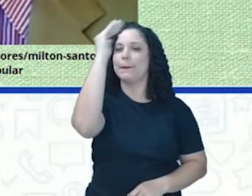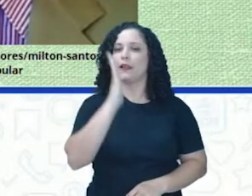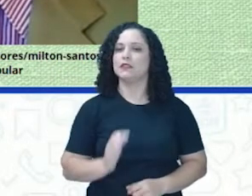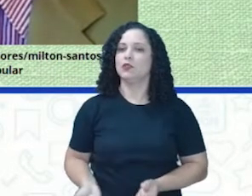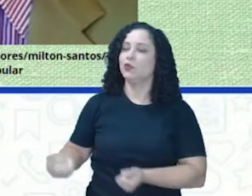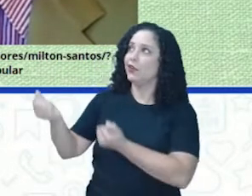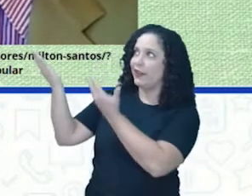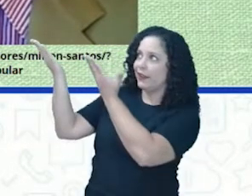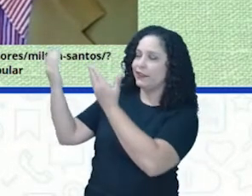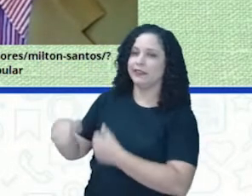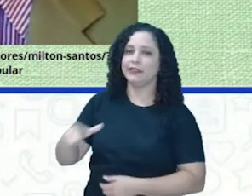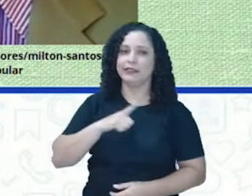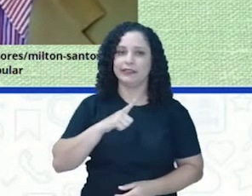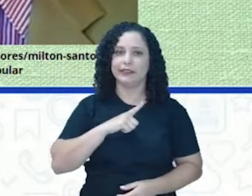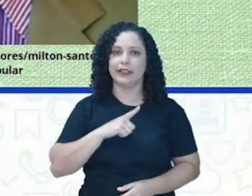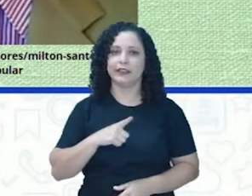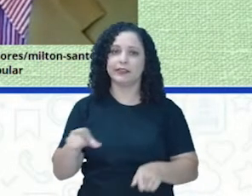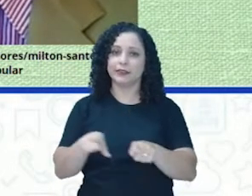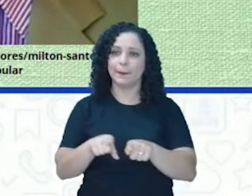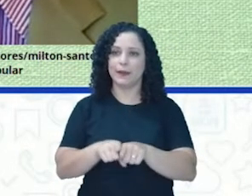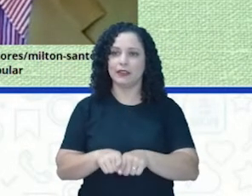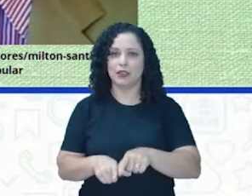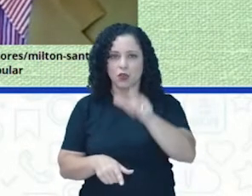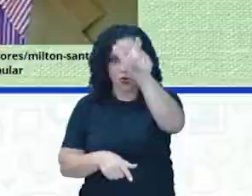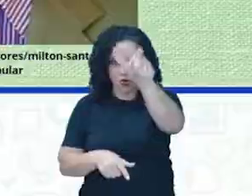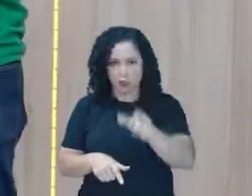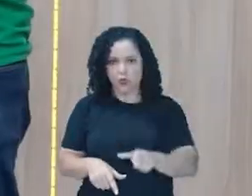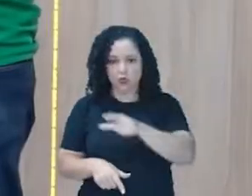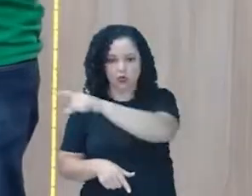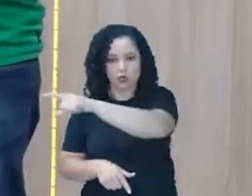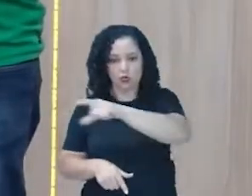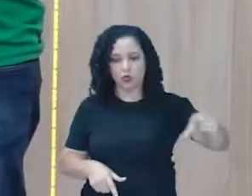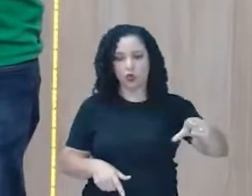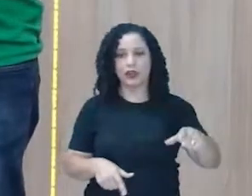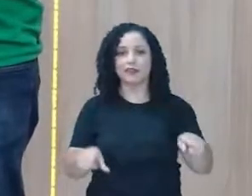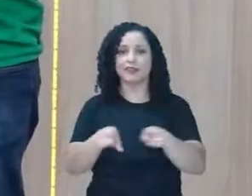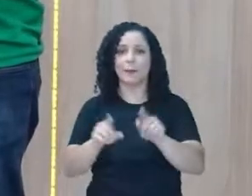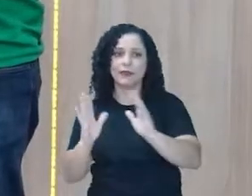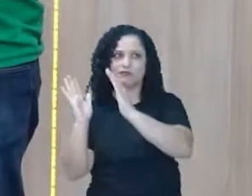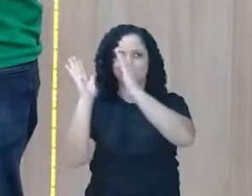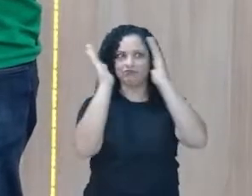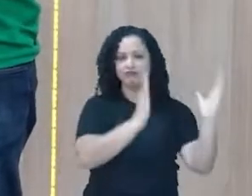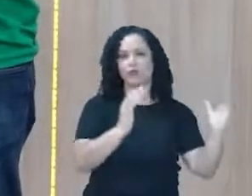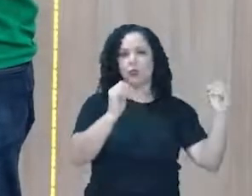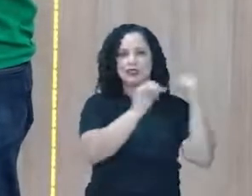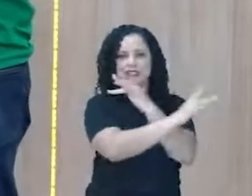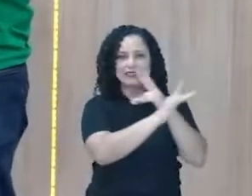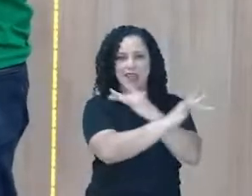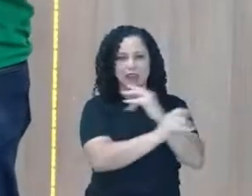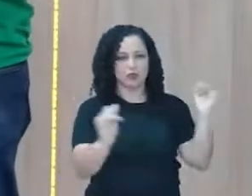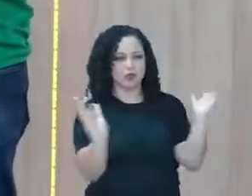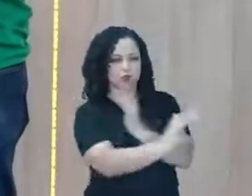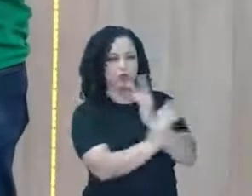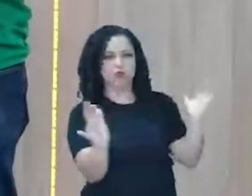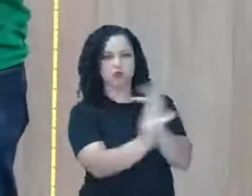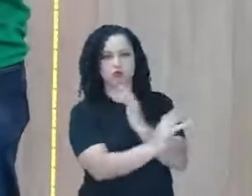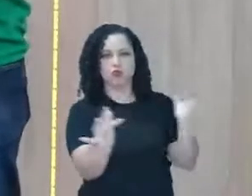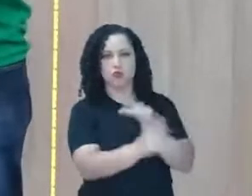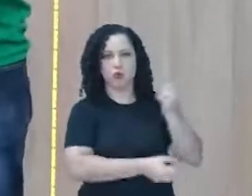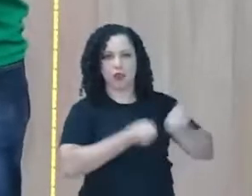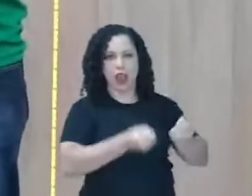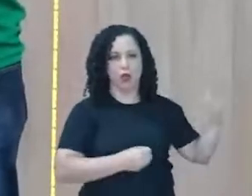da foto do Milton Santos a gente tem uma encruzilhada e uma cidade aí com um aspecto bem movimentado. E o Milton Santos,